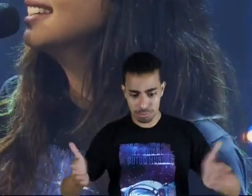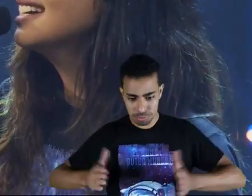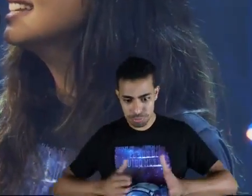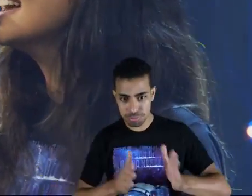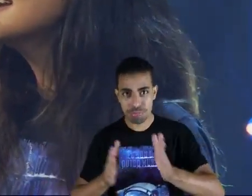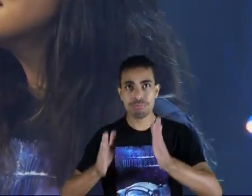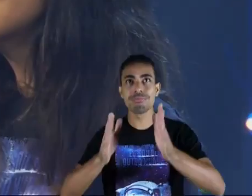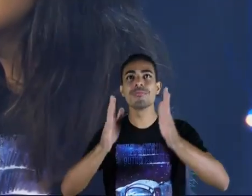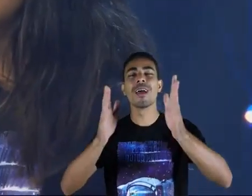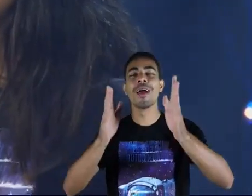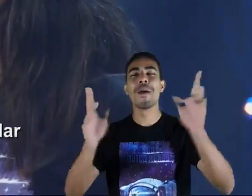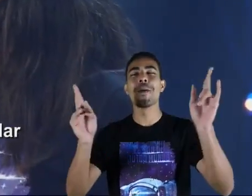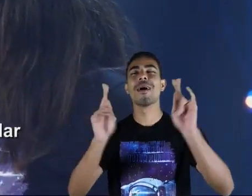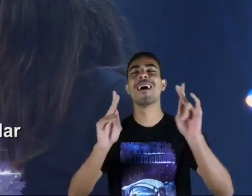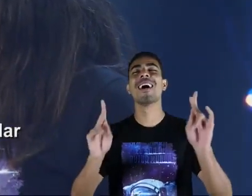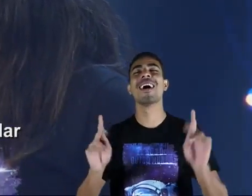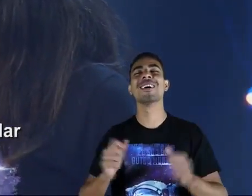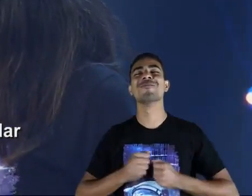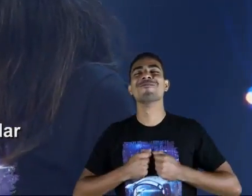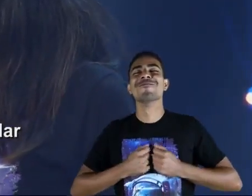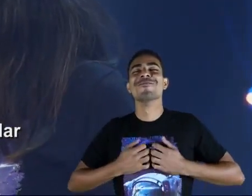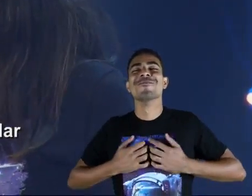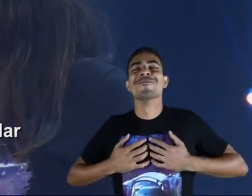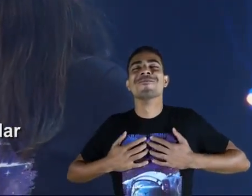e verdadeira